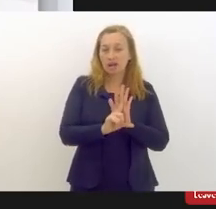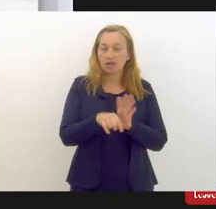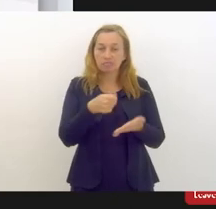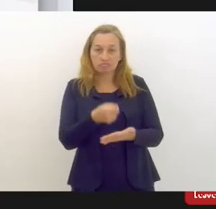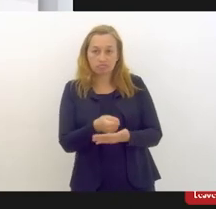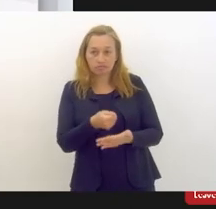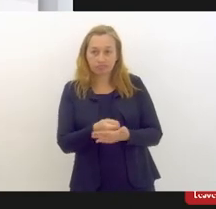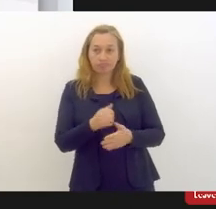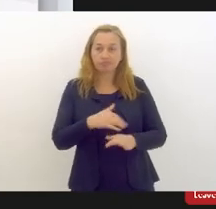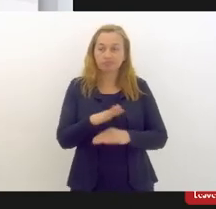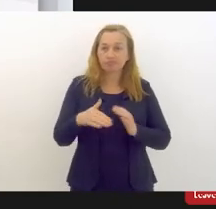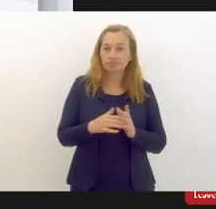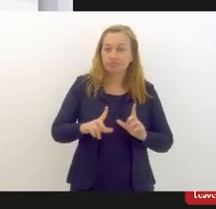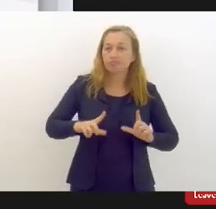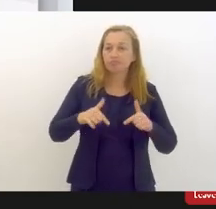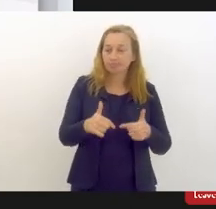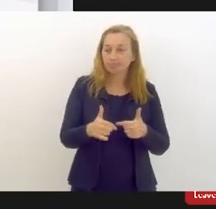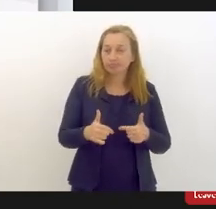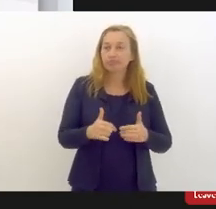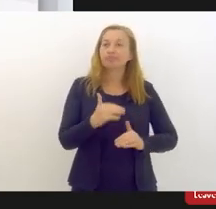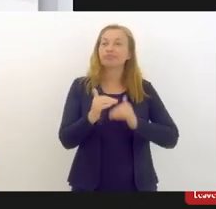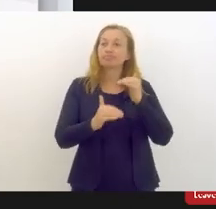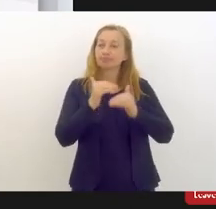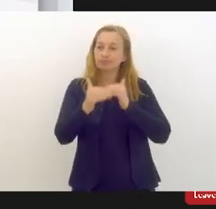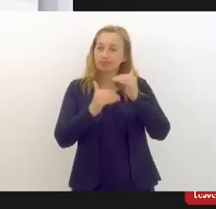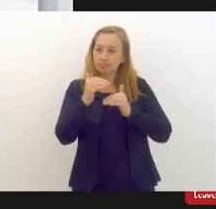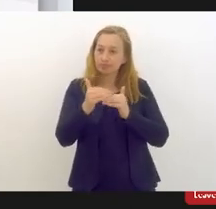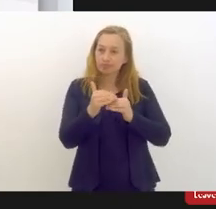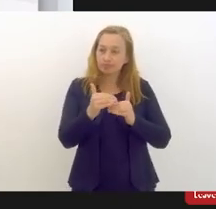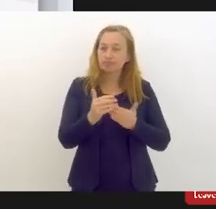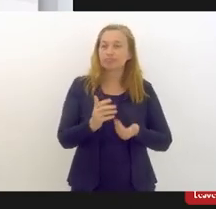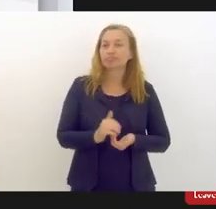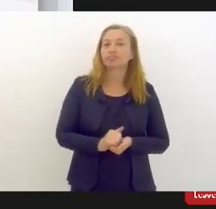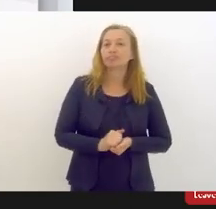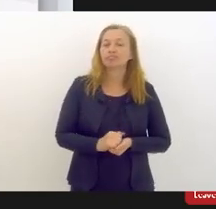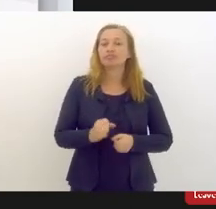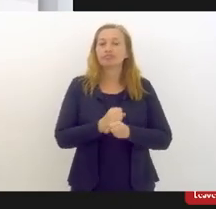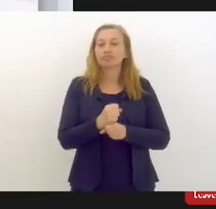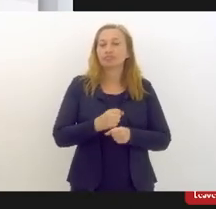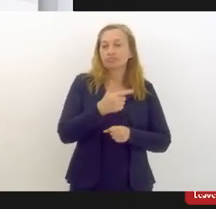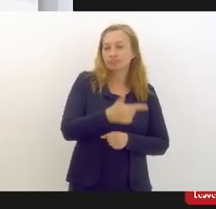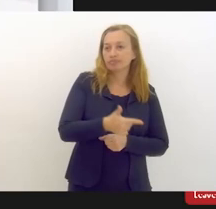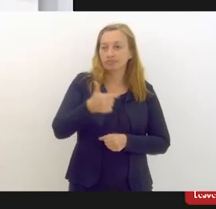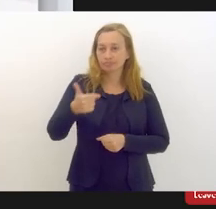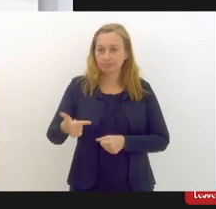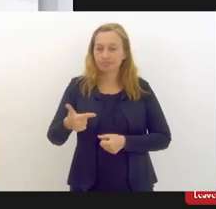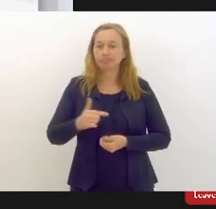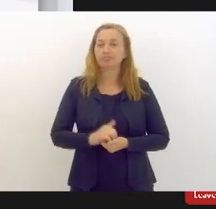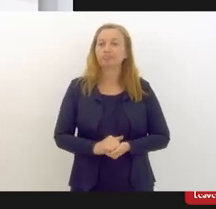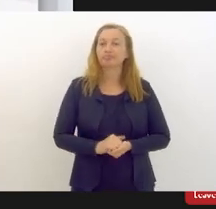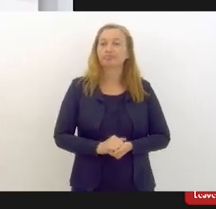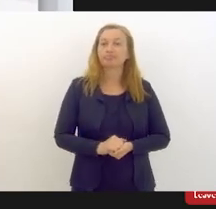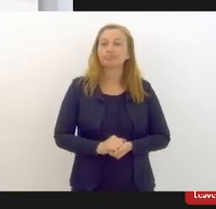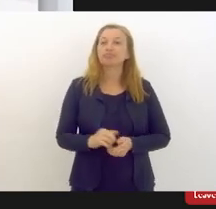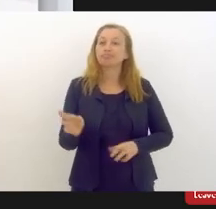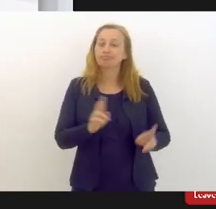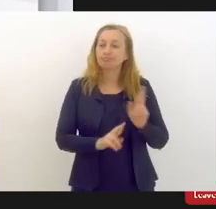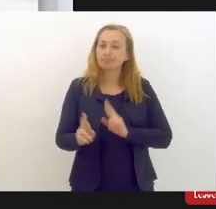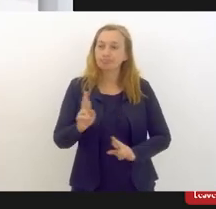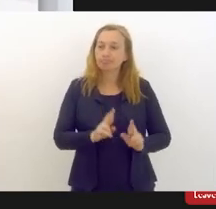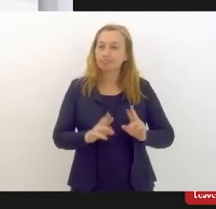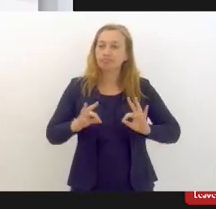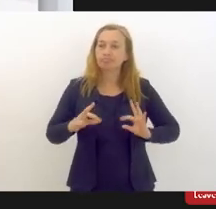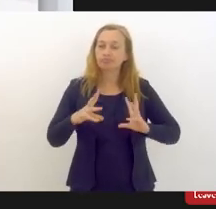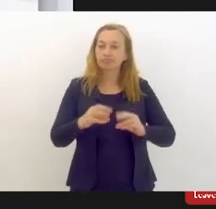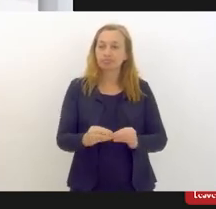todas as ações que a gente passa a desenvolver, né, passa a ter foco nesse ano de 2020, relacionadas